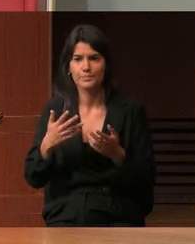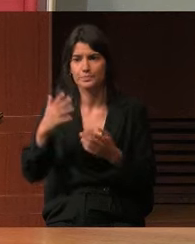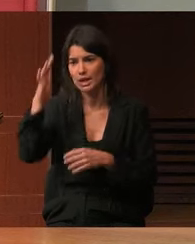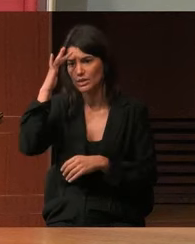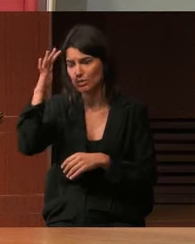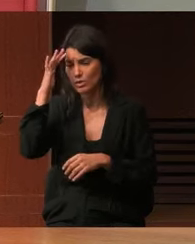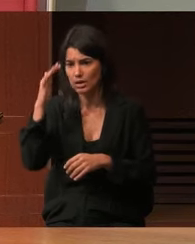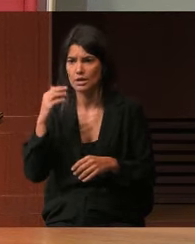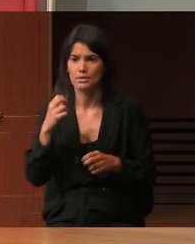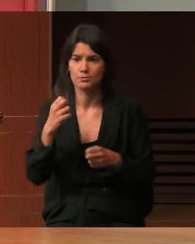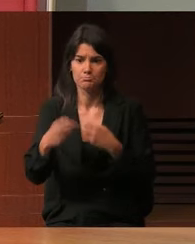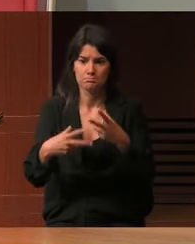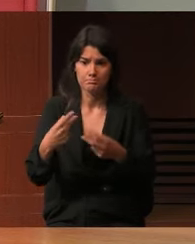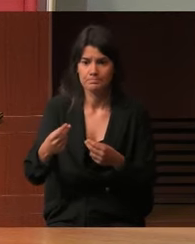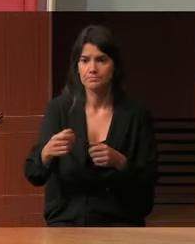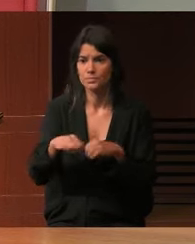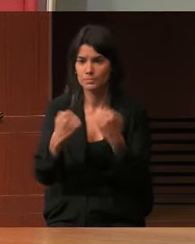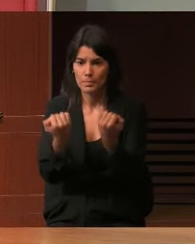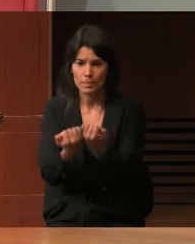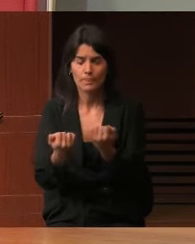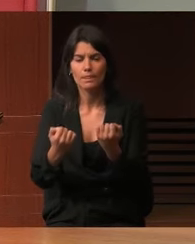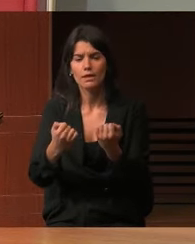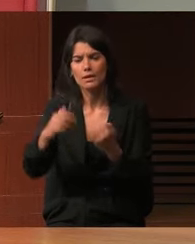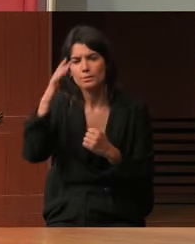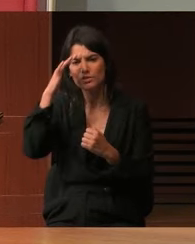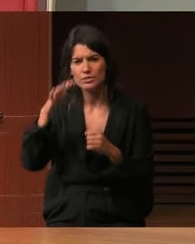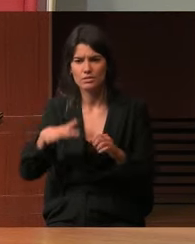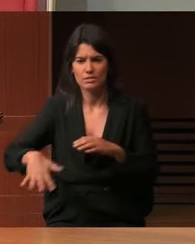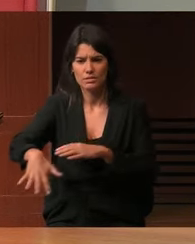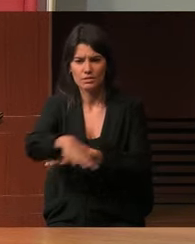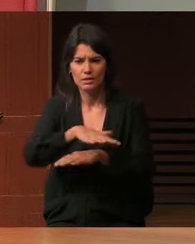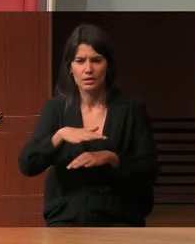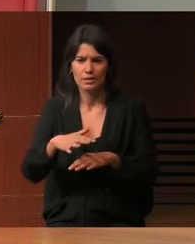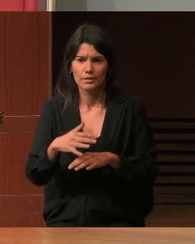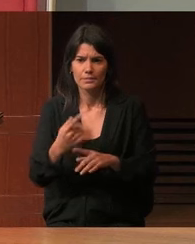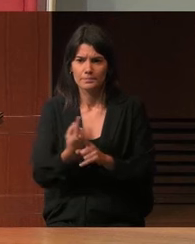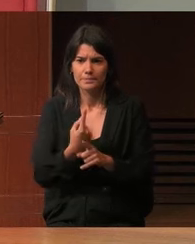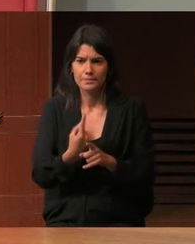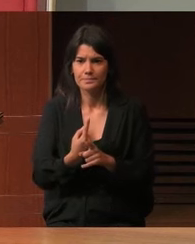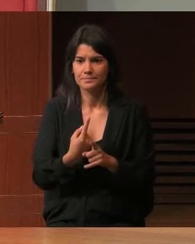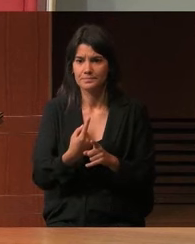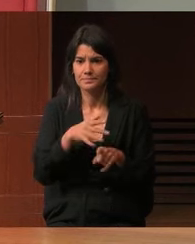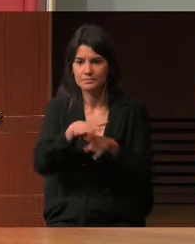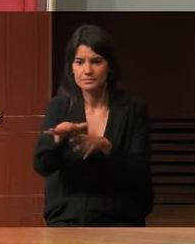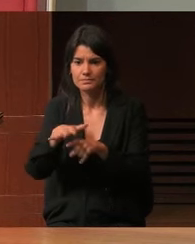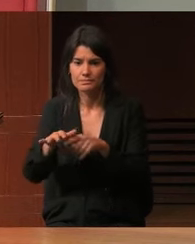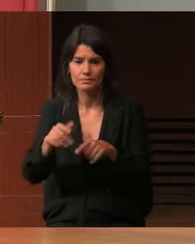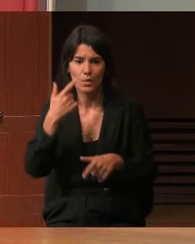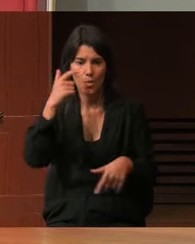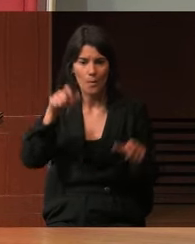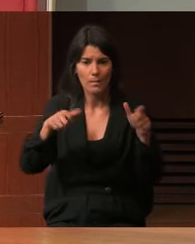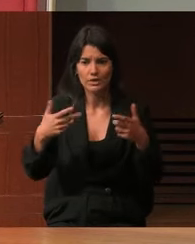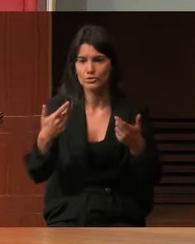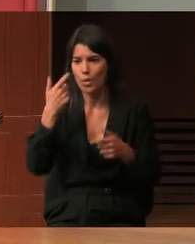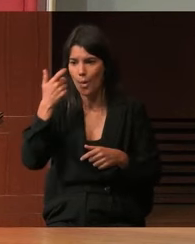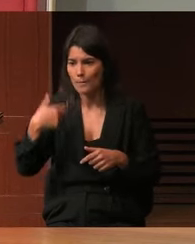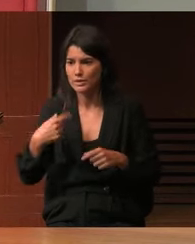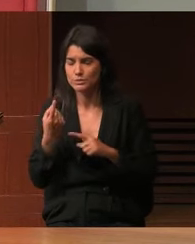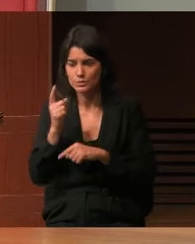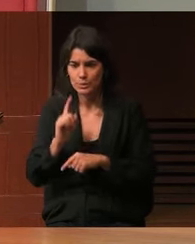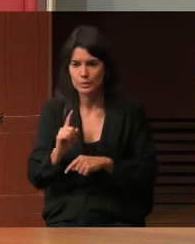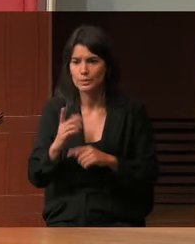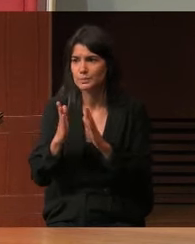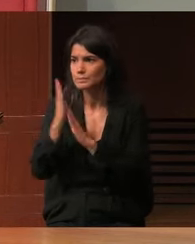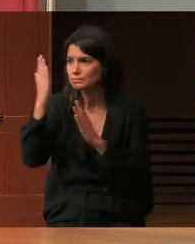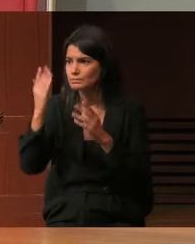que imagina um universo povoado por diferentes tipos de agência ou agentes subjetivos, humanos como não humanos,